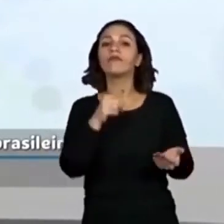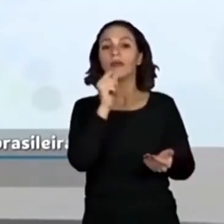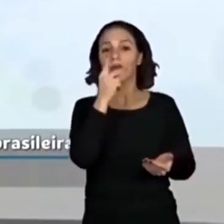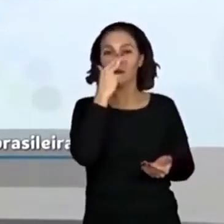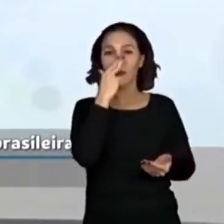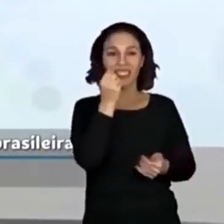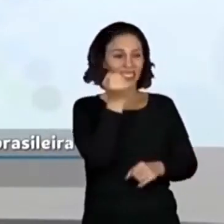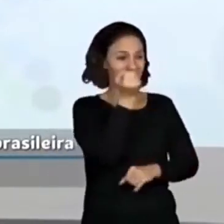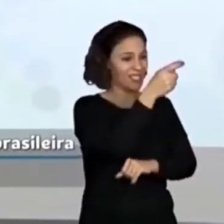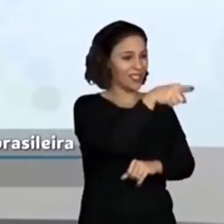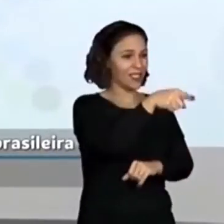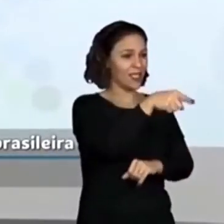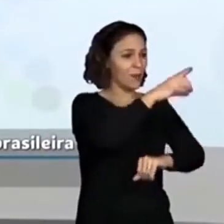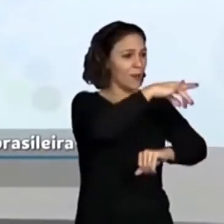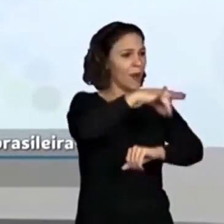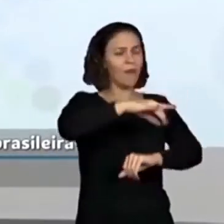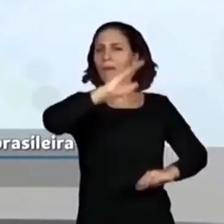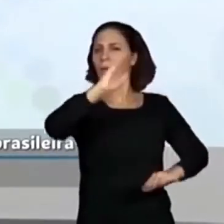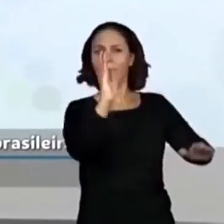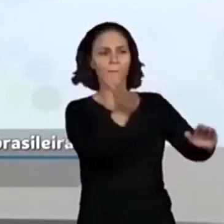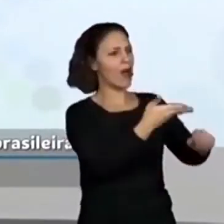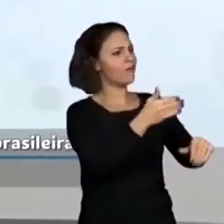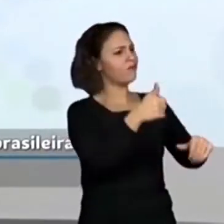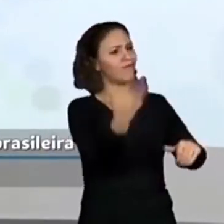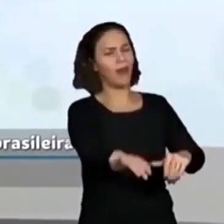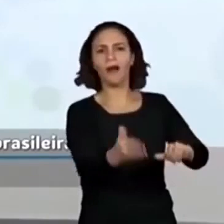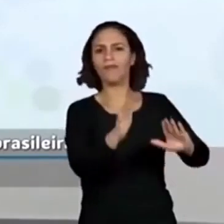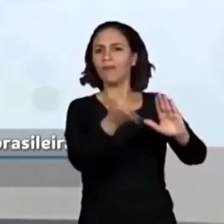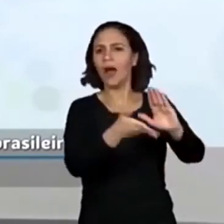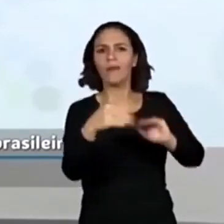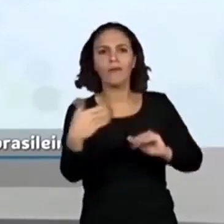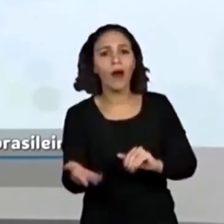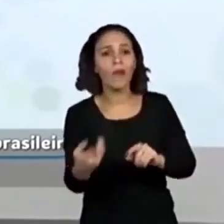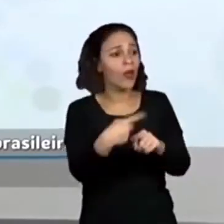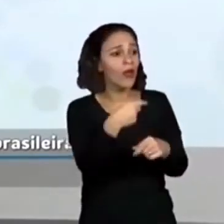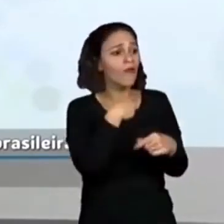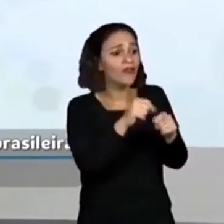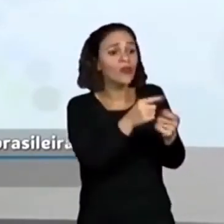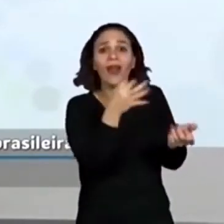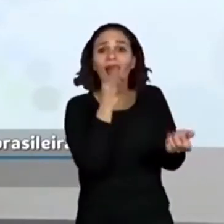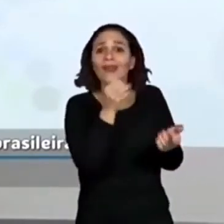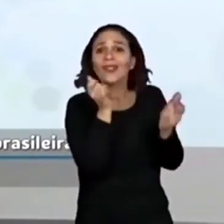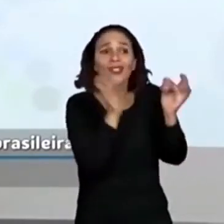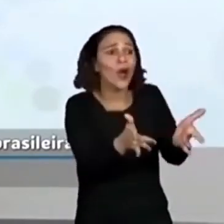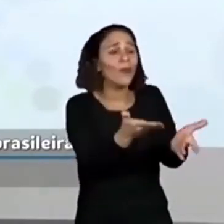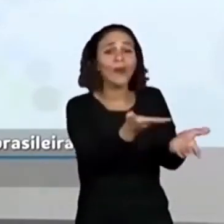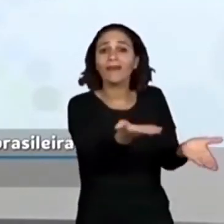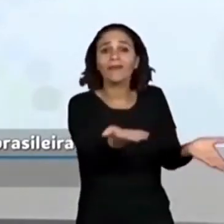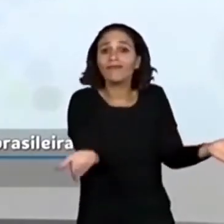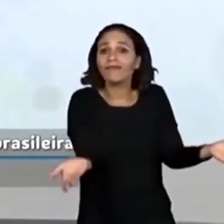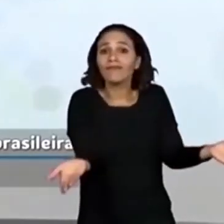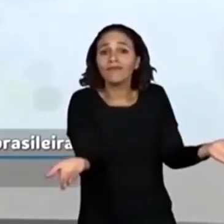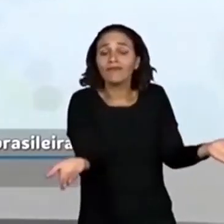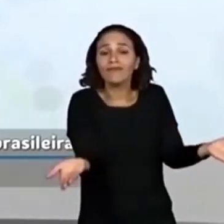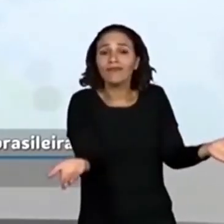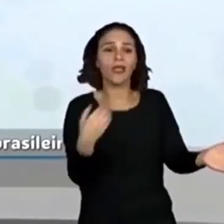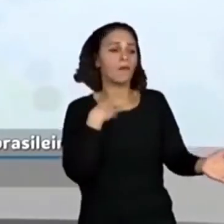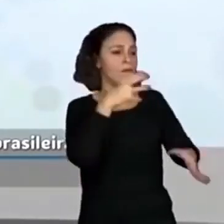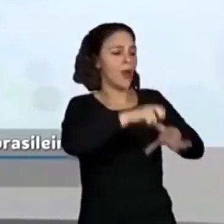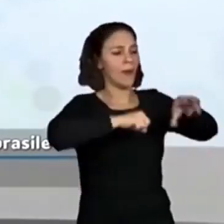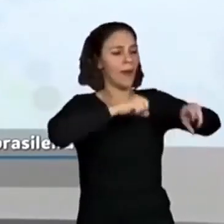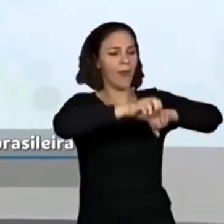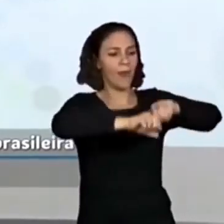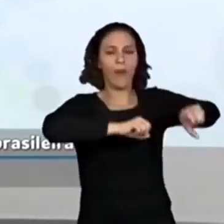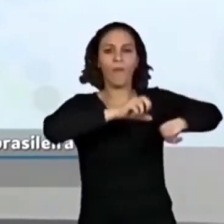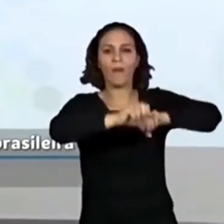plantações inteiras, pôr no chão, porque não tinha mais o que fazer com aquele café que estava sendo plantado. Colher o café